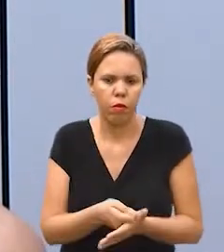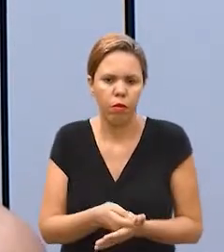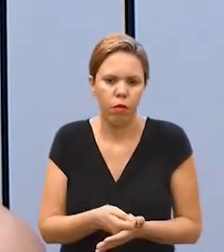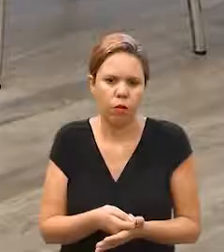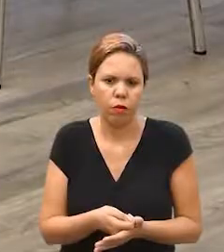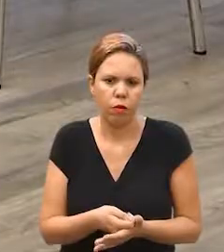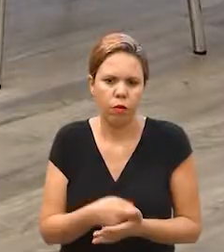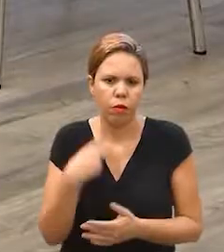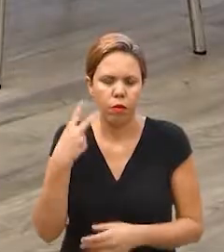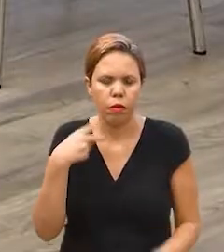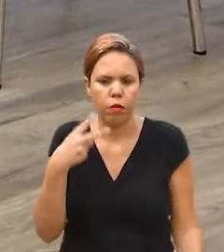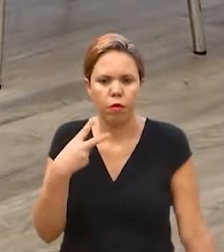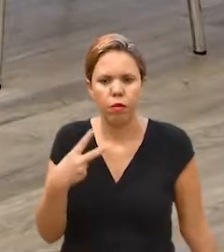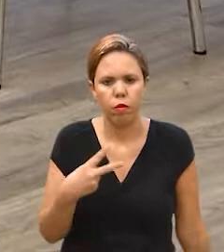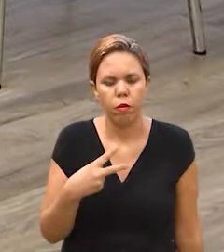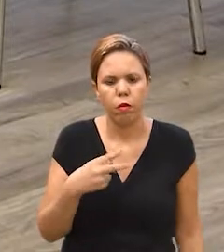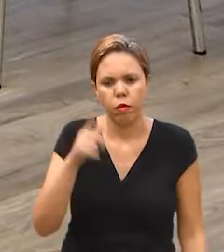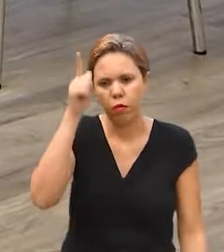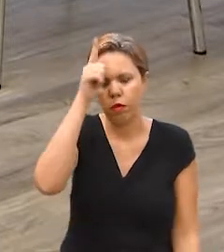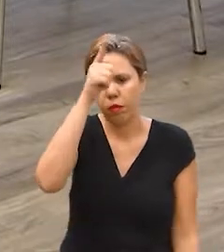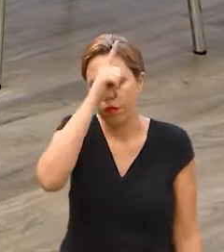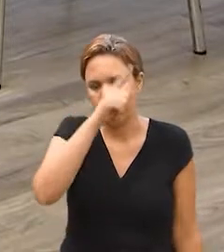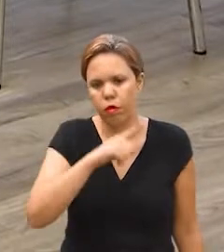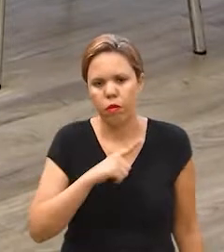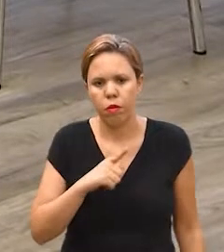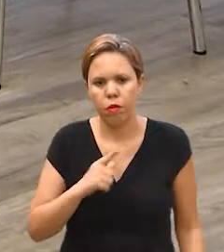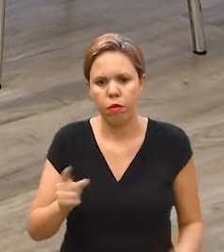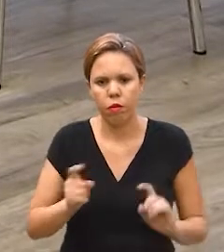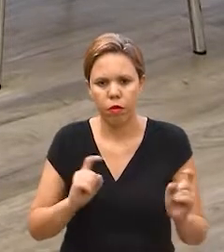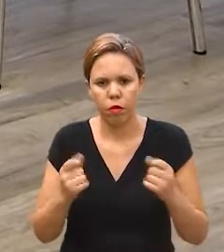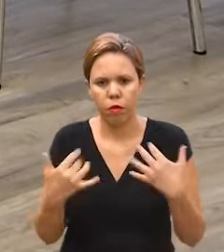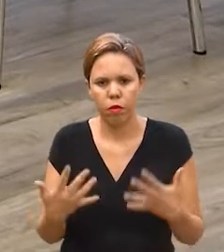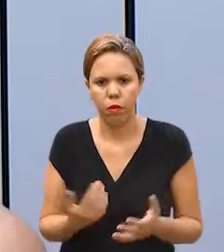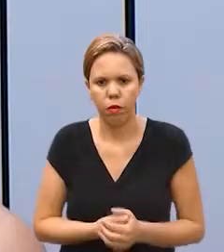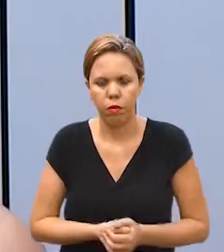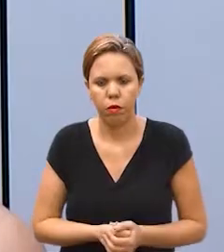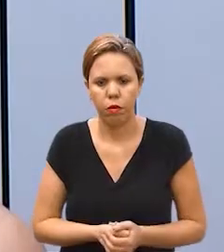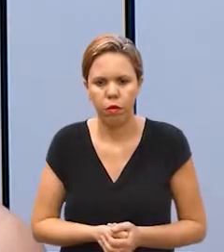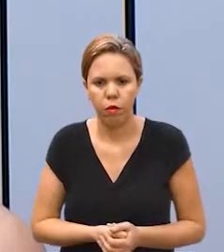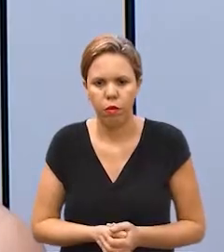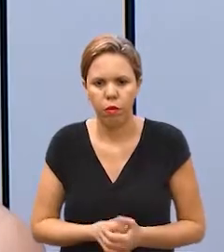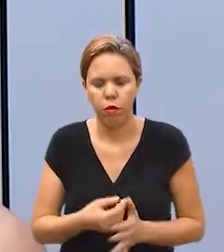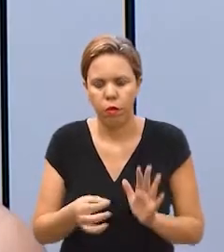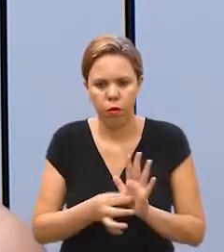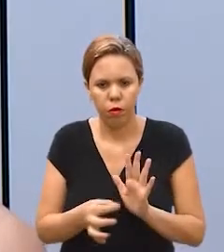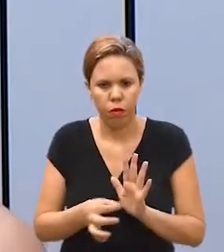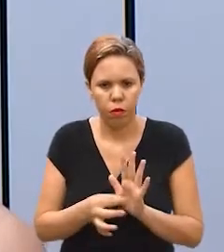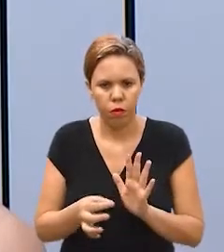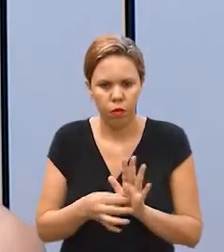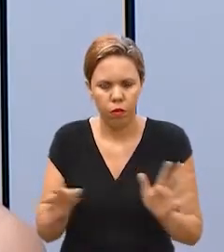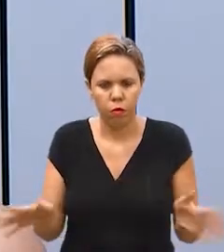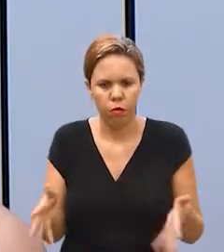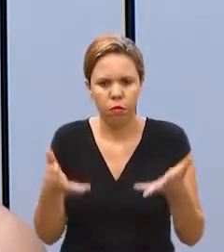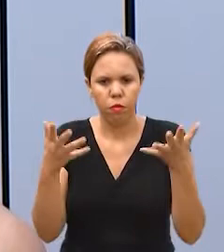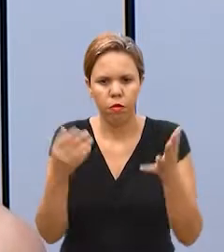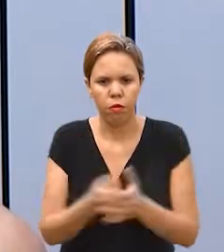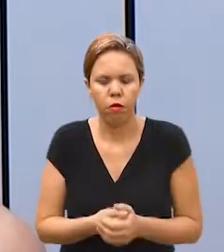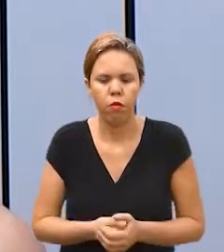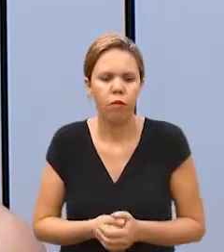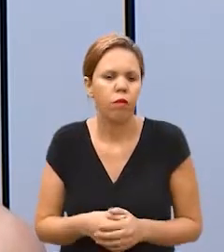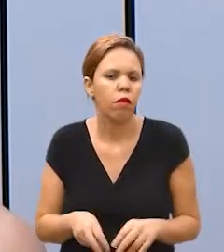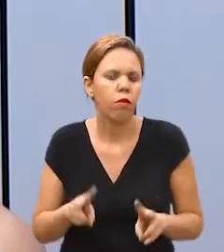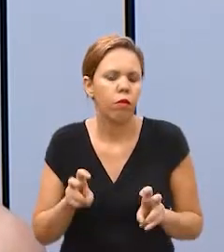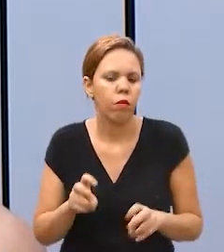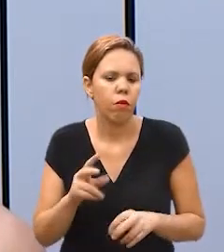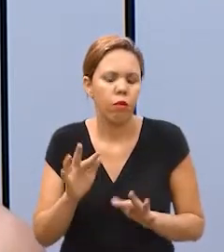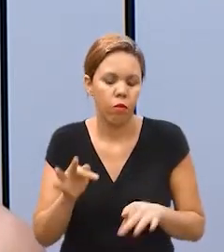Gustavo mencionou, a gente teve até um debate bastante, na minha opinião, produtivo com relação no final do ano